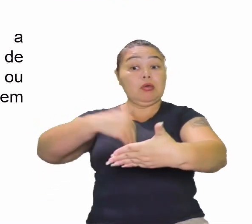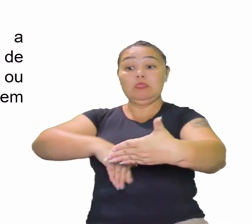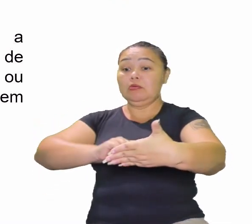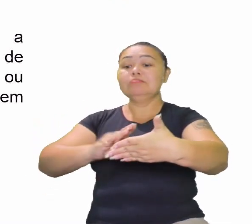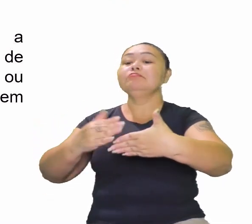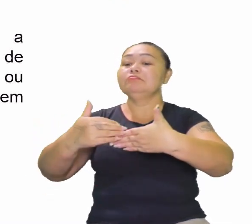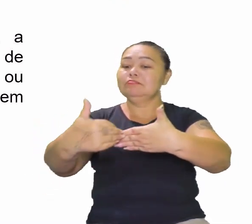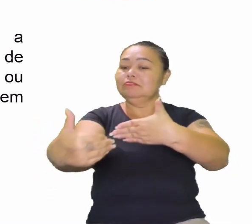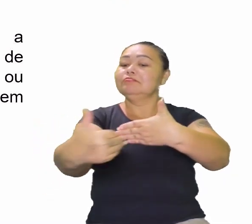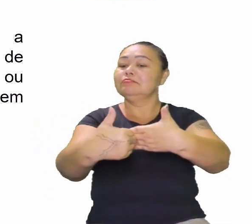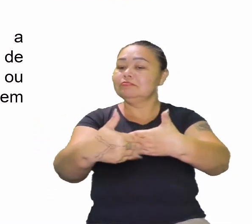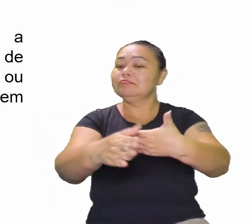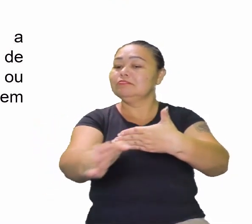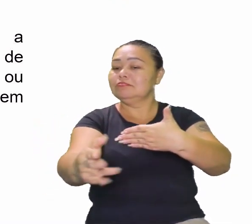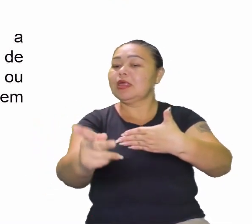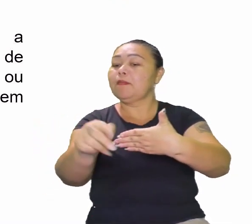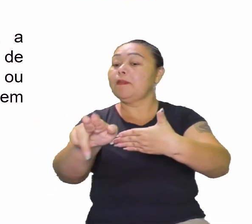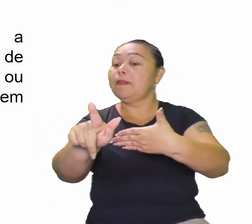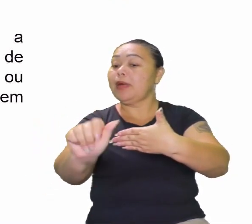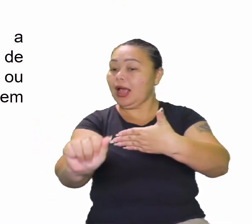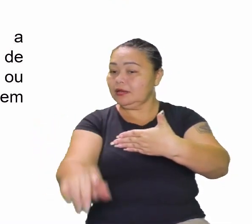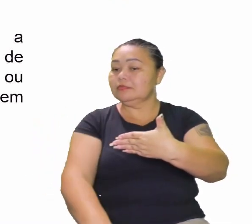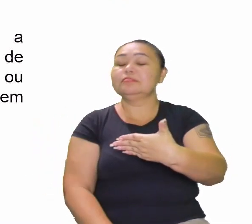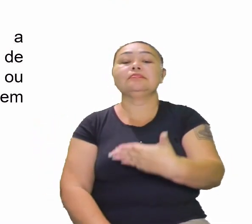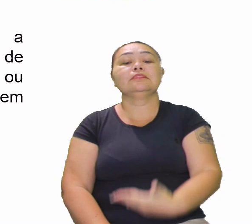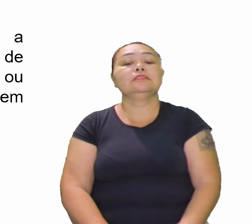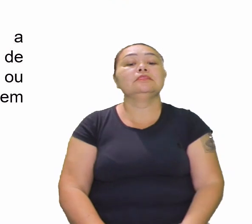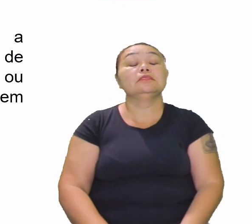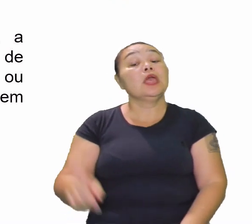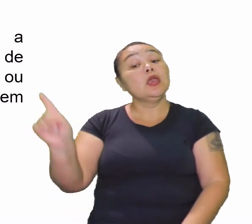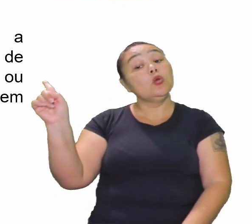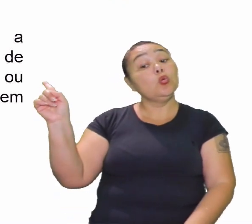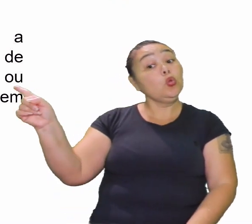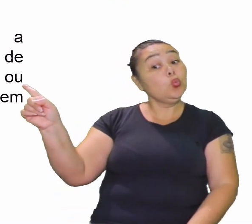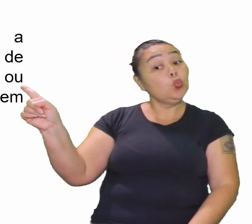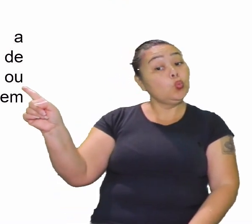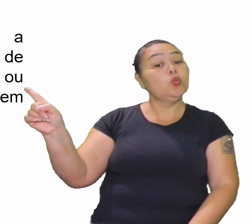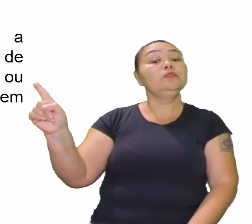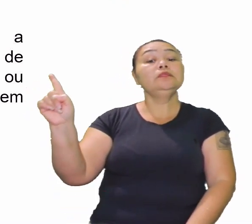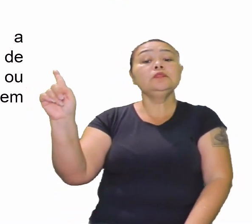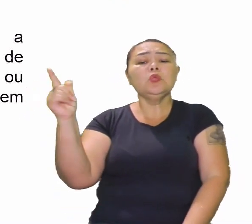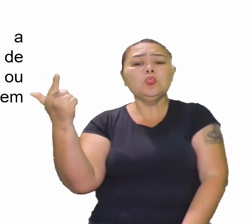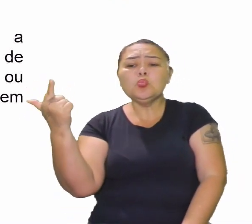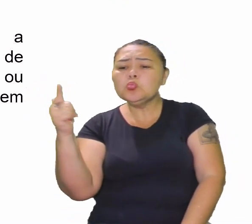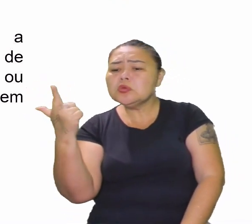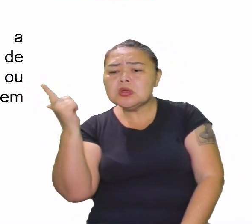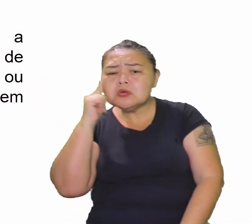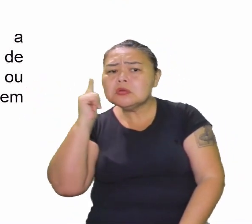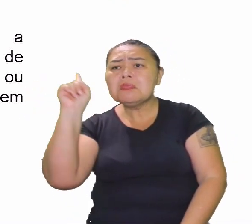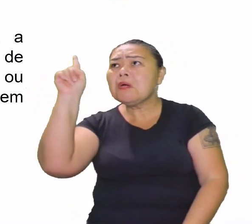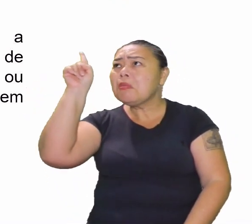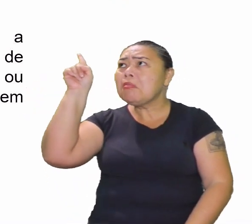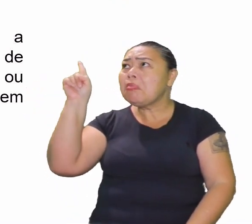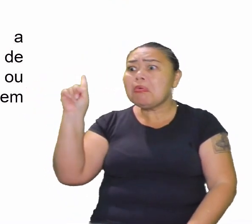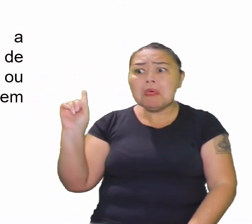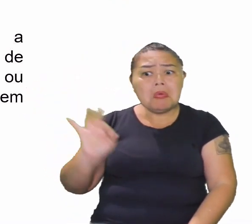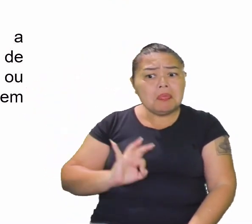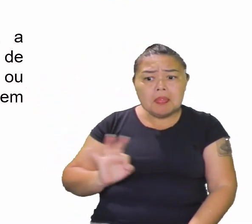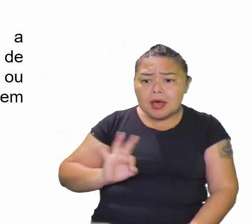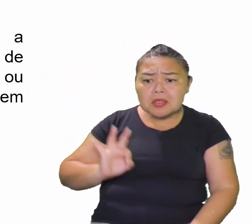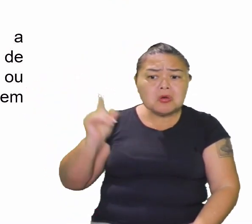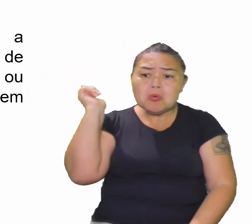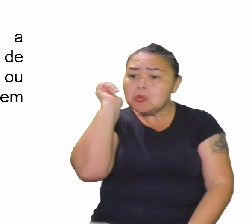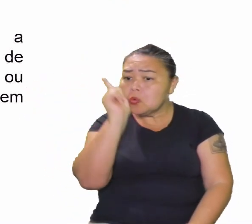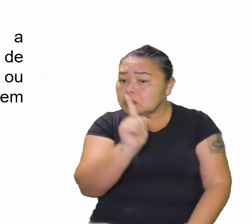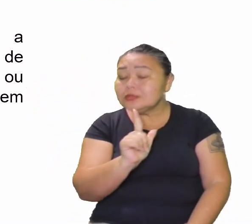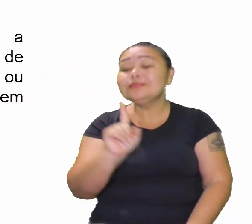essa, e biologicamente falando, né? E o controle químico, quando não teve mais sucesso nem no mecânico, nem no biológico, nem no cultural,